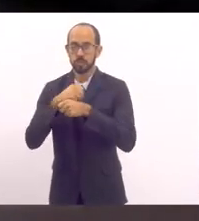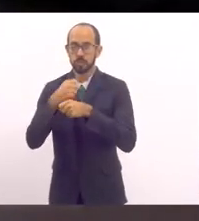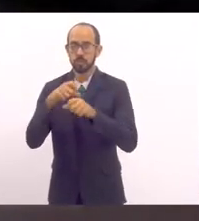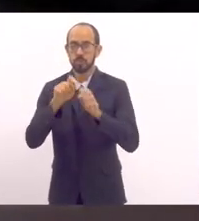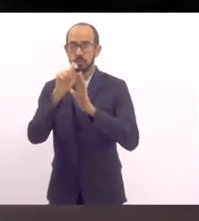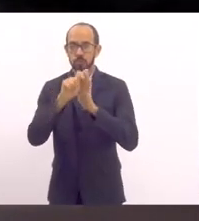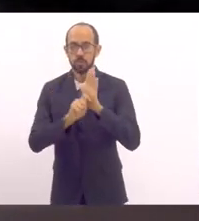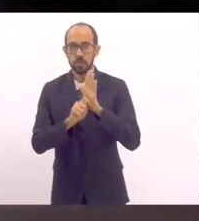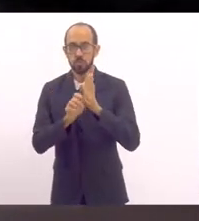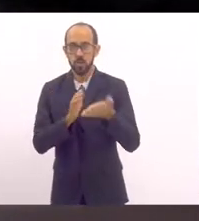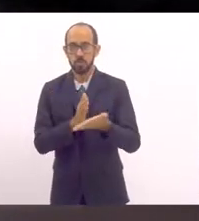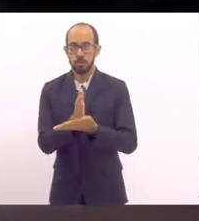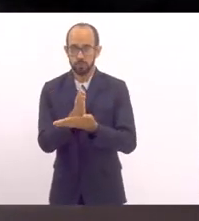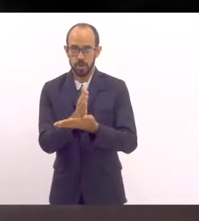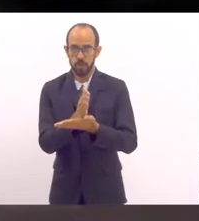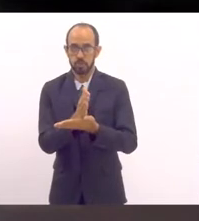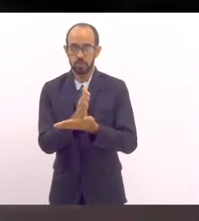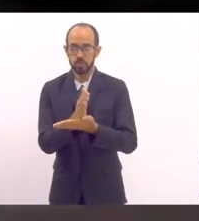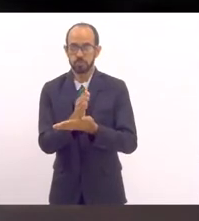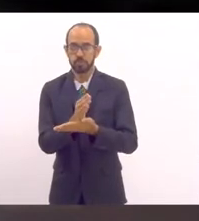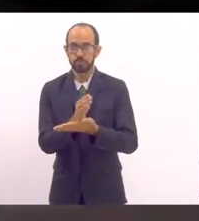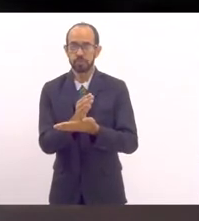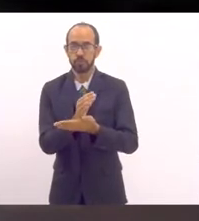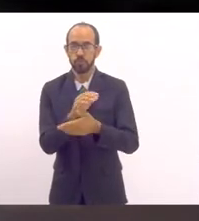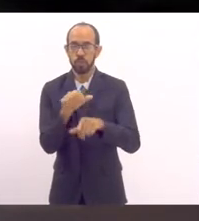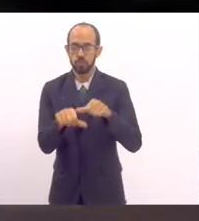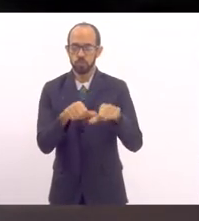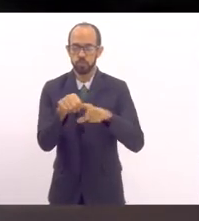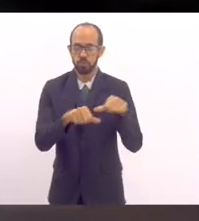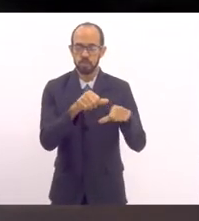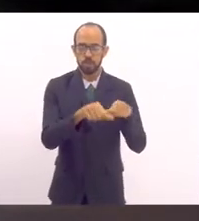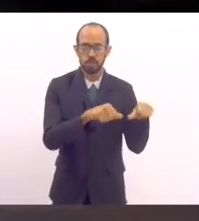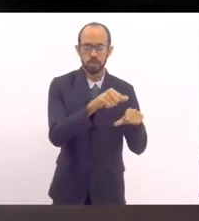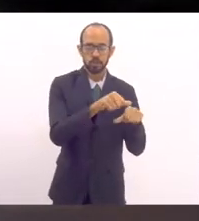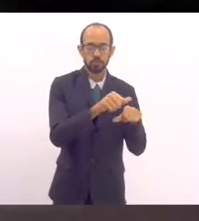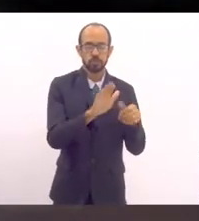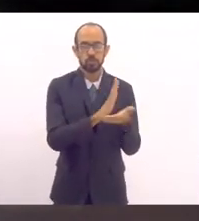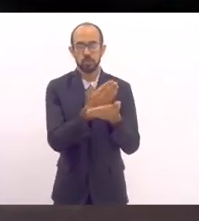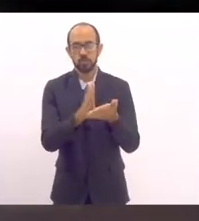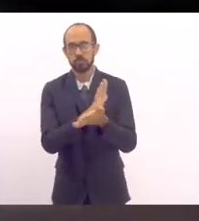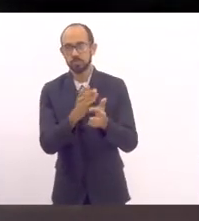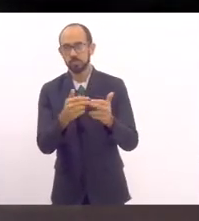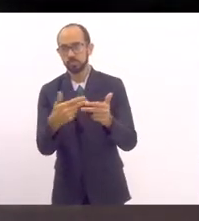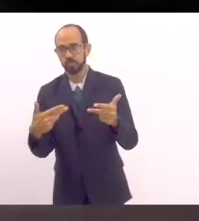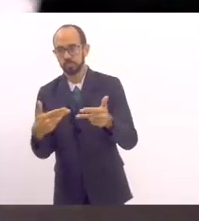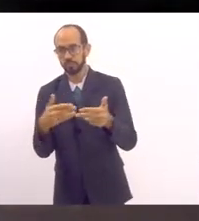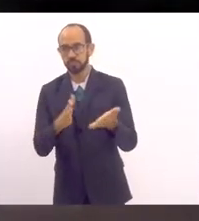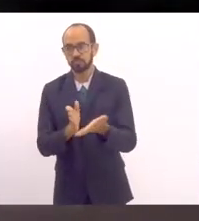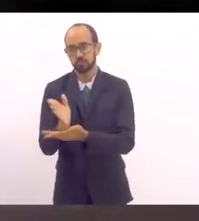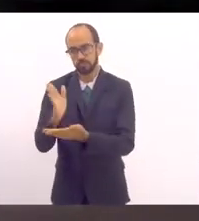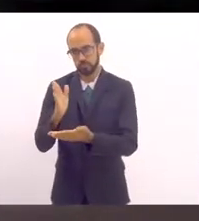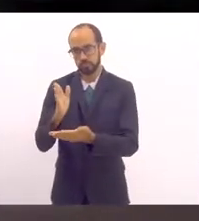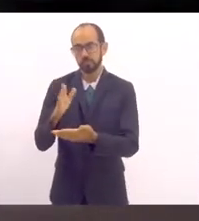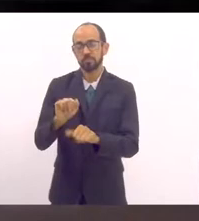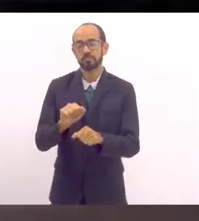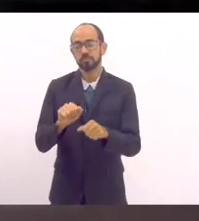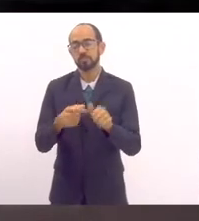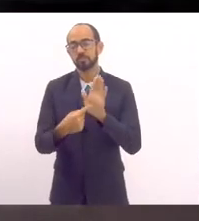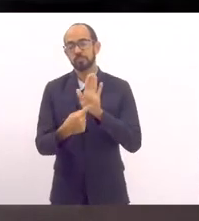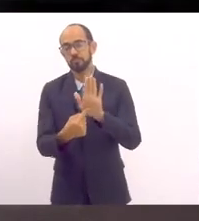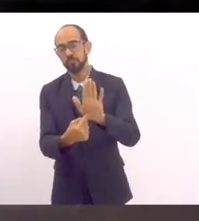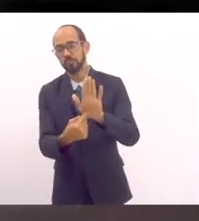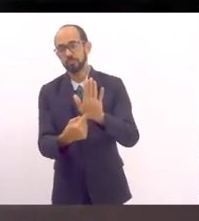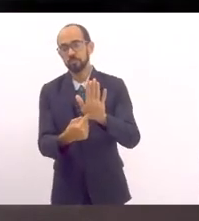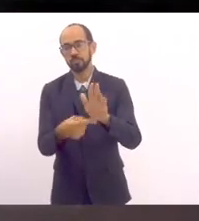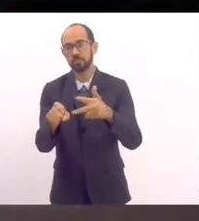texto aprovado, sofreu alterações e alguns pontos aprovados foram apresentados